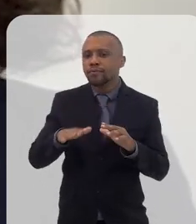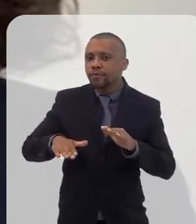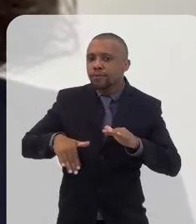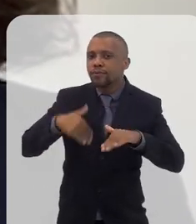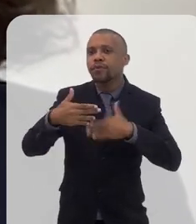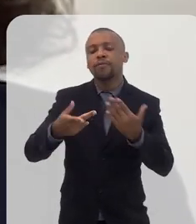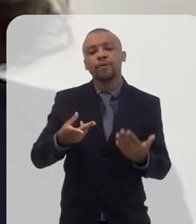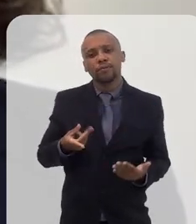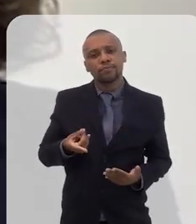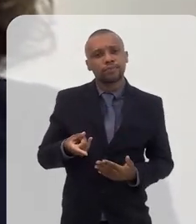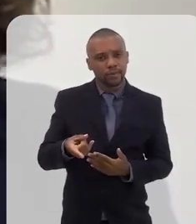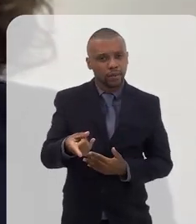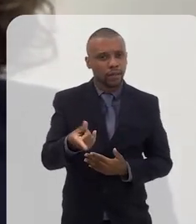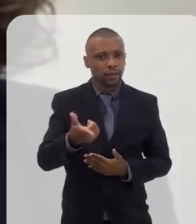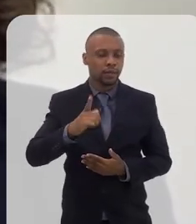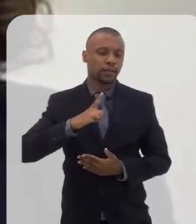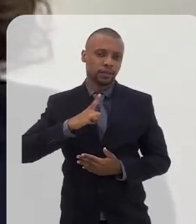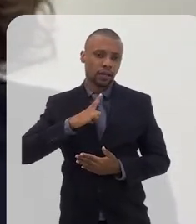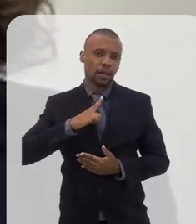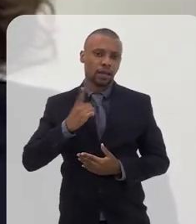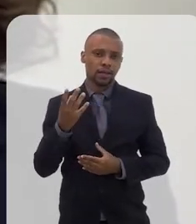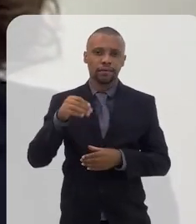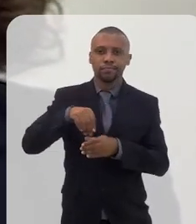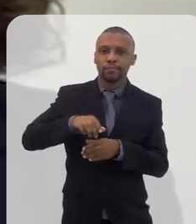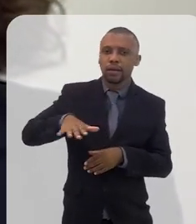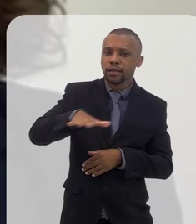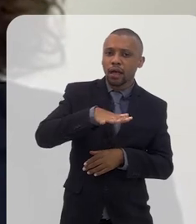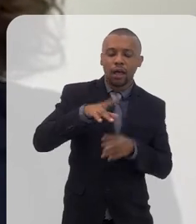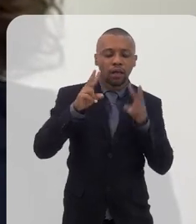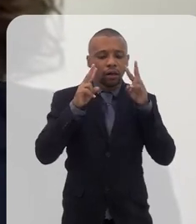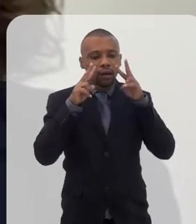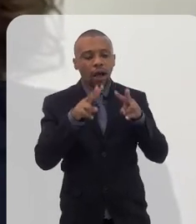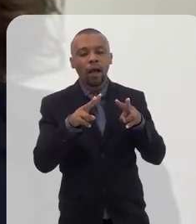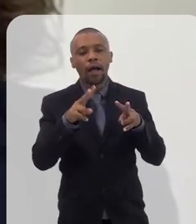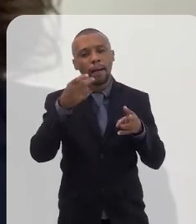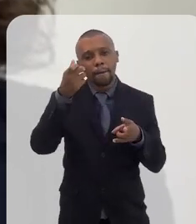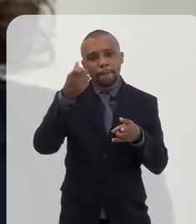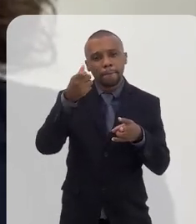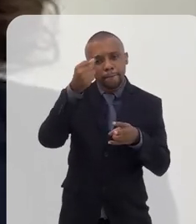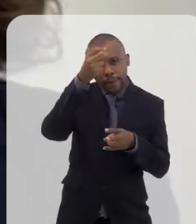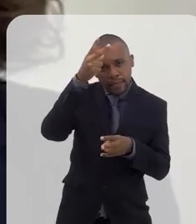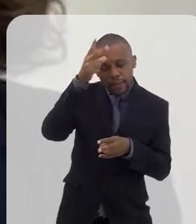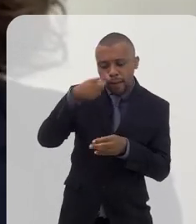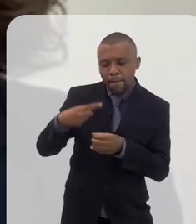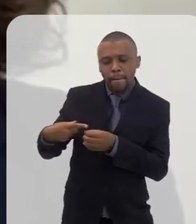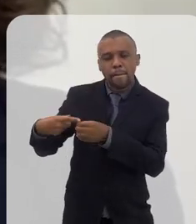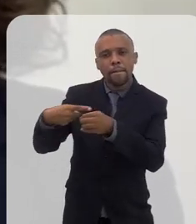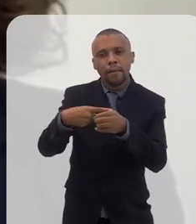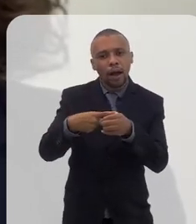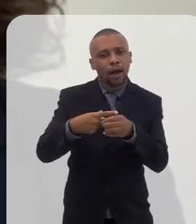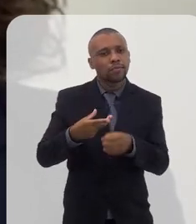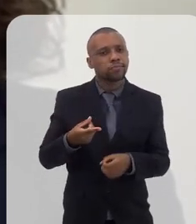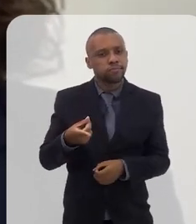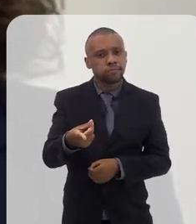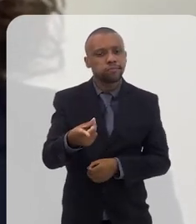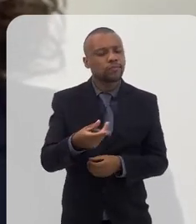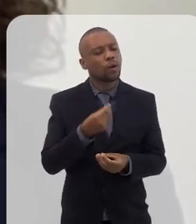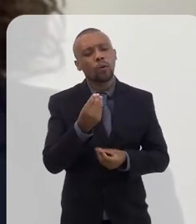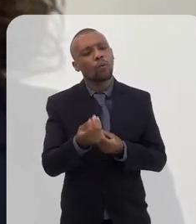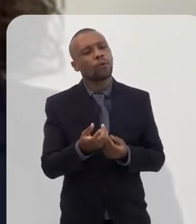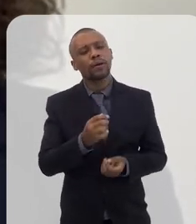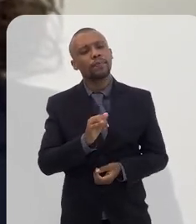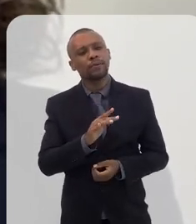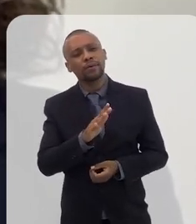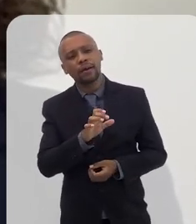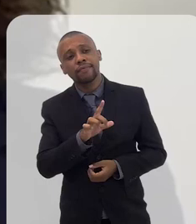Desenvolvimento Sustentável, que existe lá, né, essa reserva e esse olhar para as cidades sustentáveis. De que maneira o IBGE vem